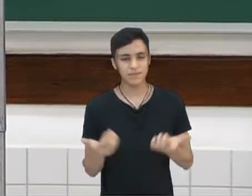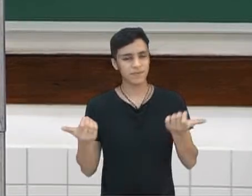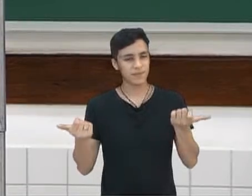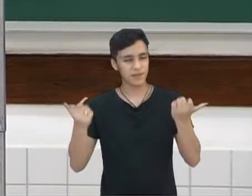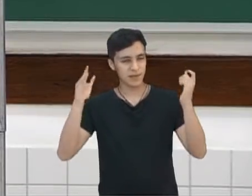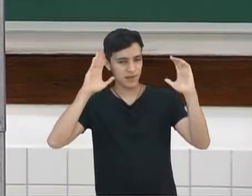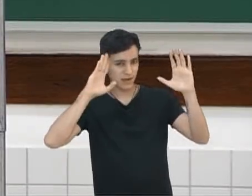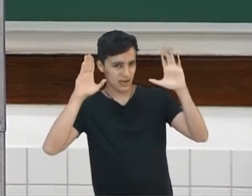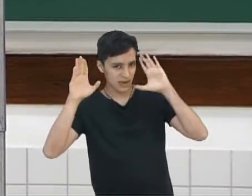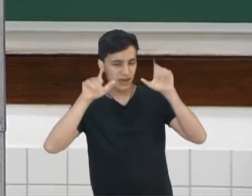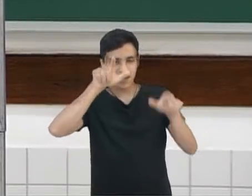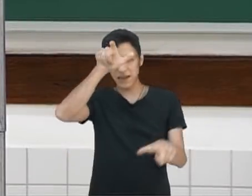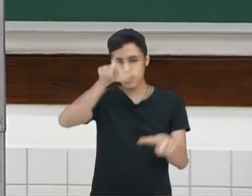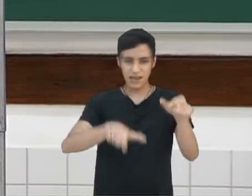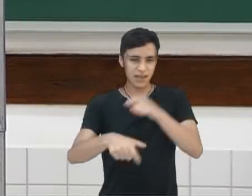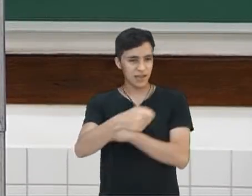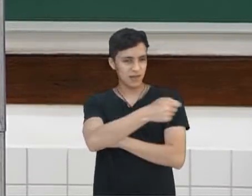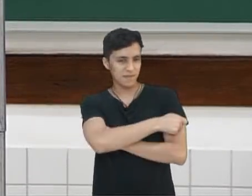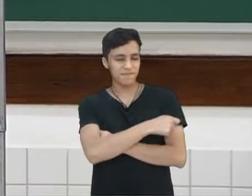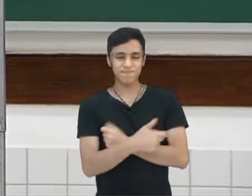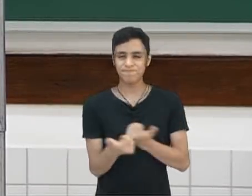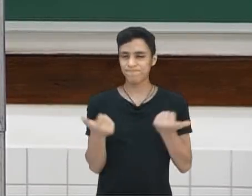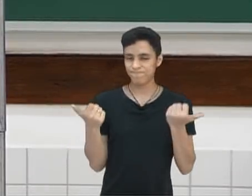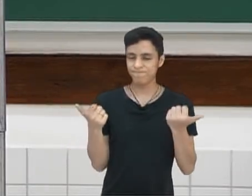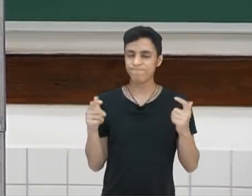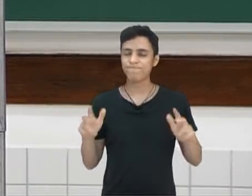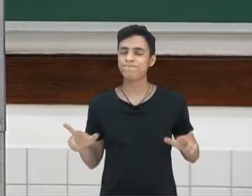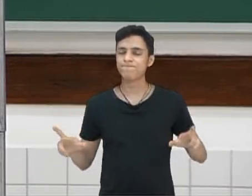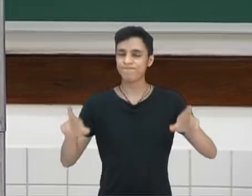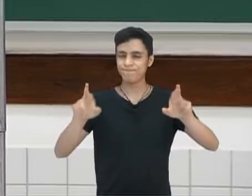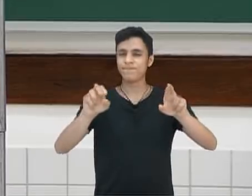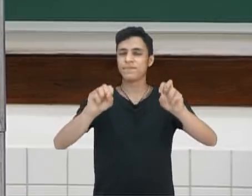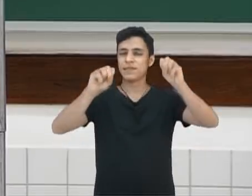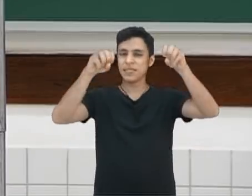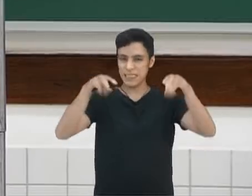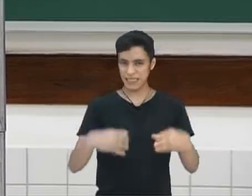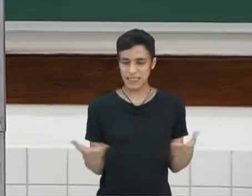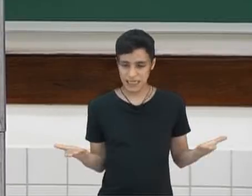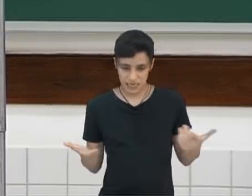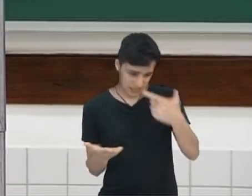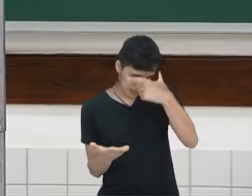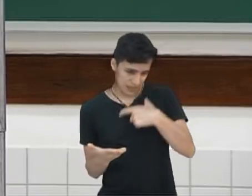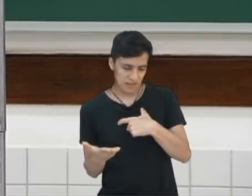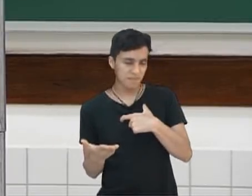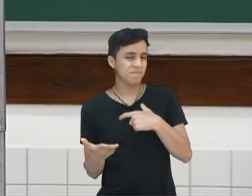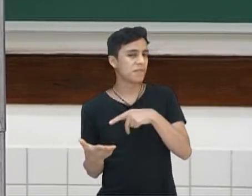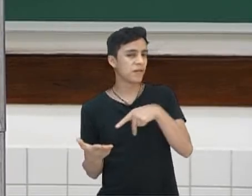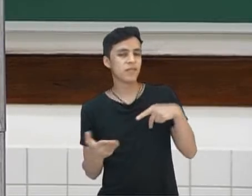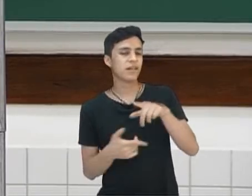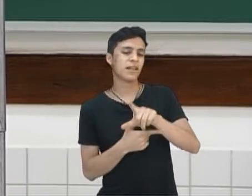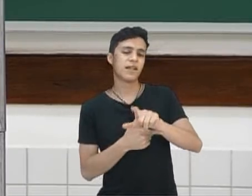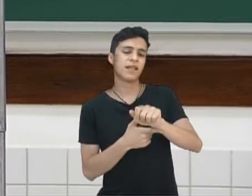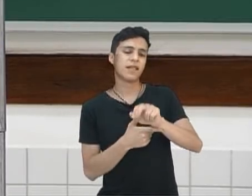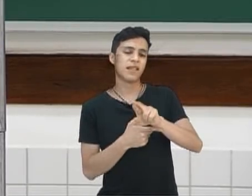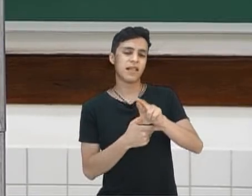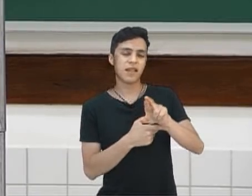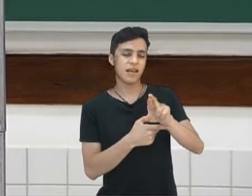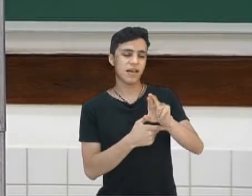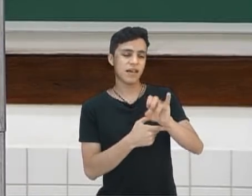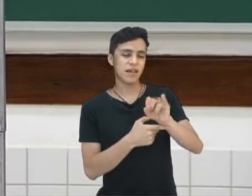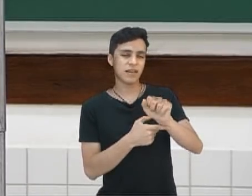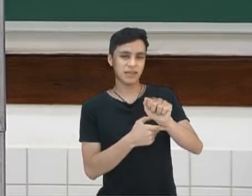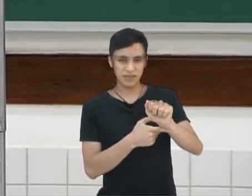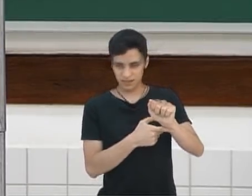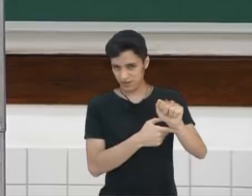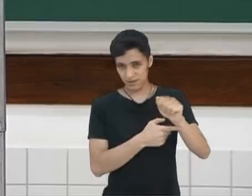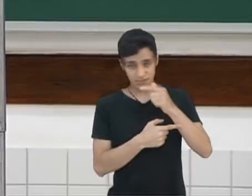Olá, alunos e alunas, tudo bem? Espero que sim. Professora Larissa, de Ciências, aqui com vocês,